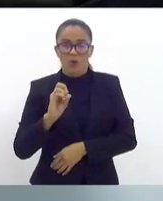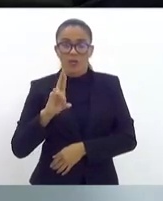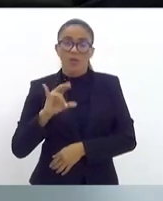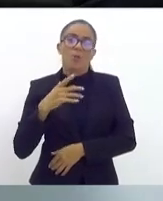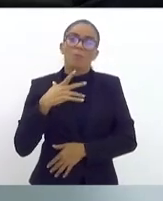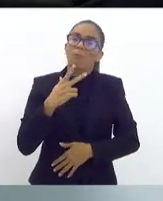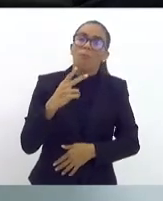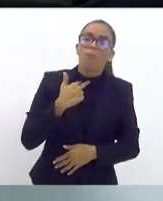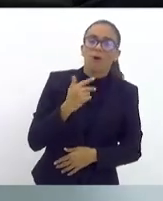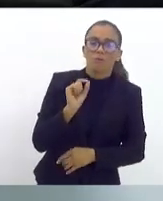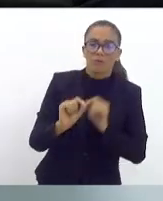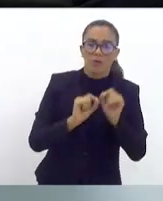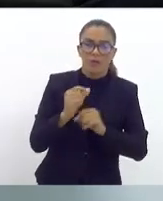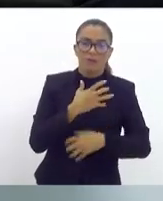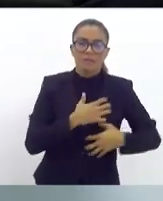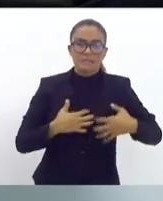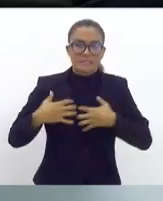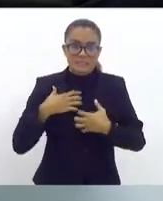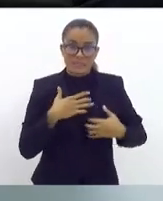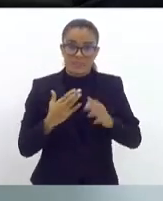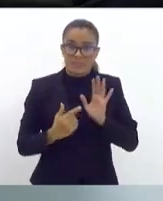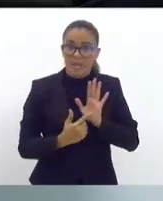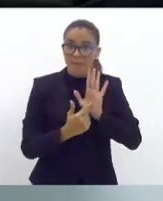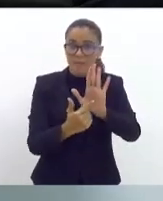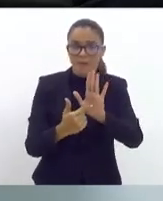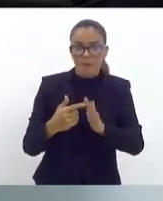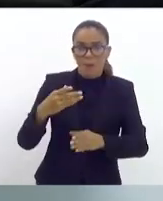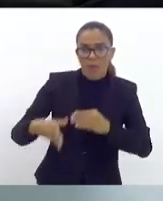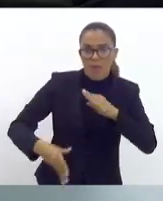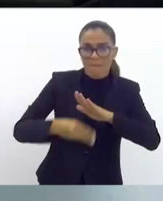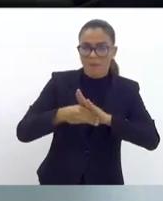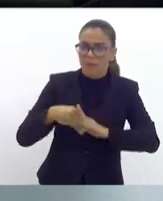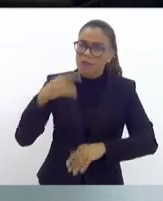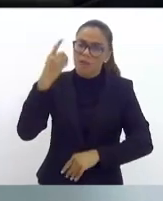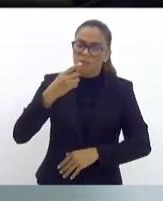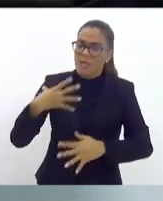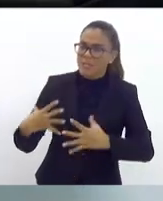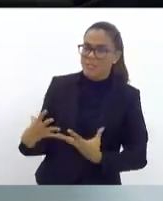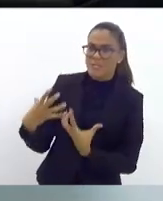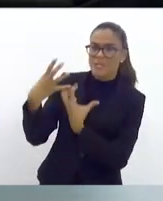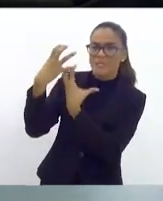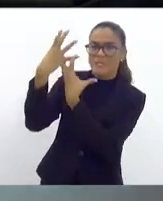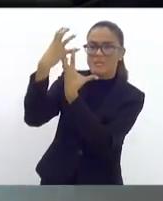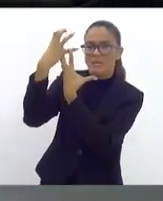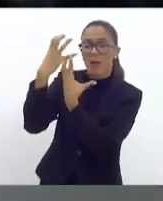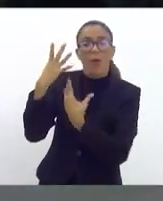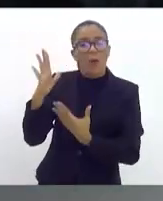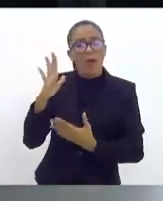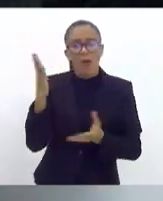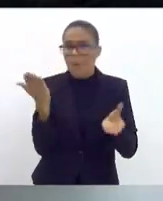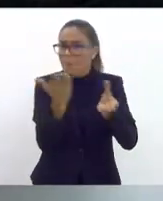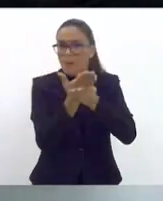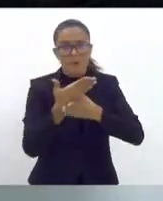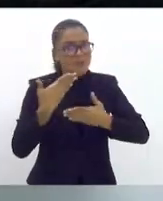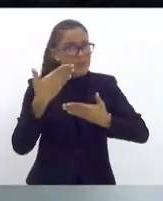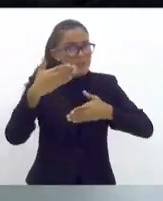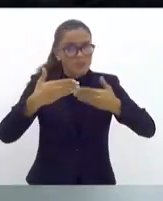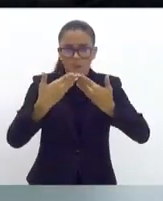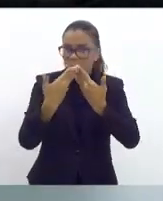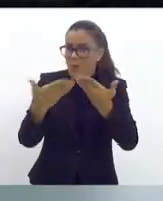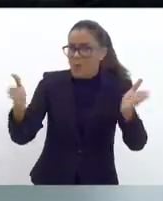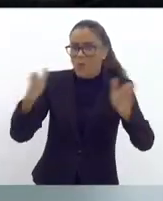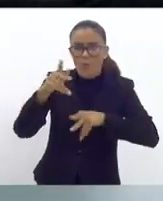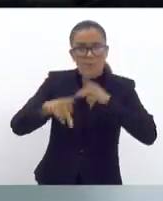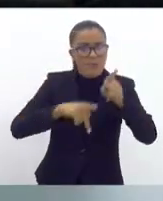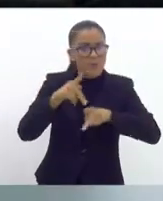se constranger por isso Às vezes a gente apresenta uma Emenda Deputado que briga com a gente fala é um processo público se der para não apresentar em menos a gente não